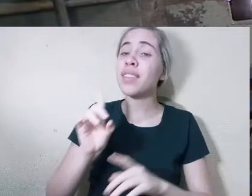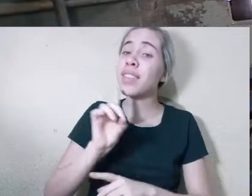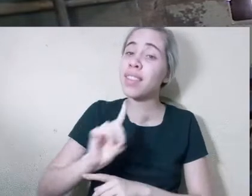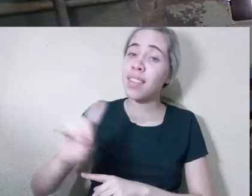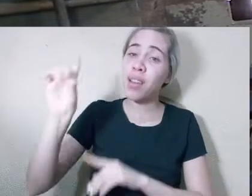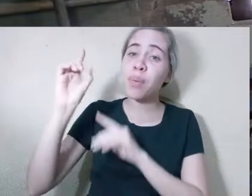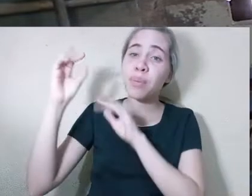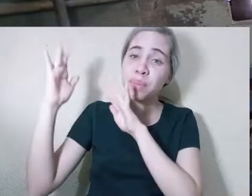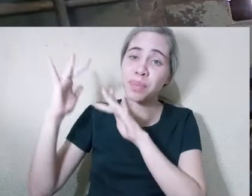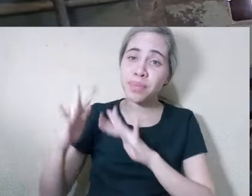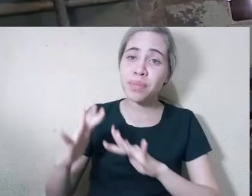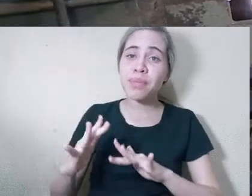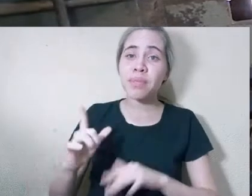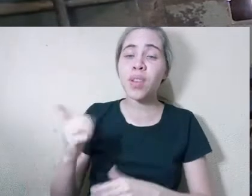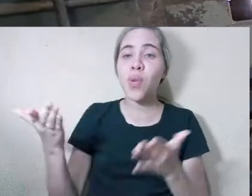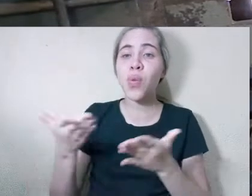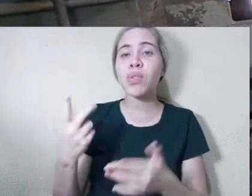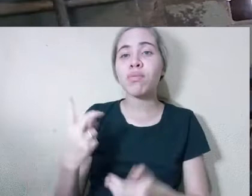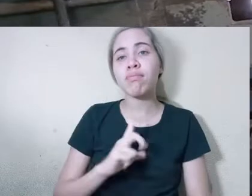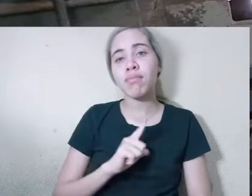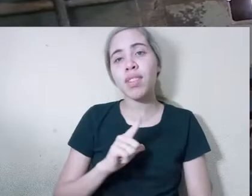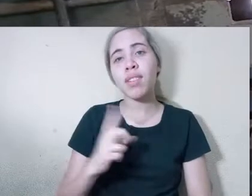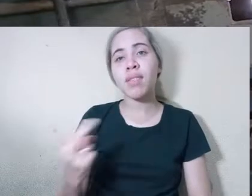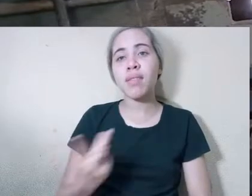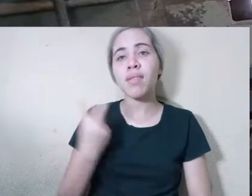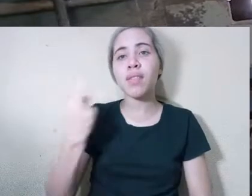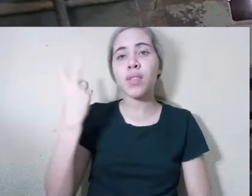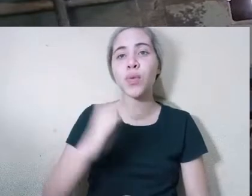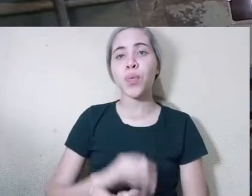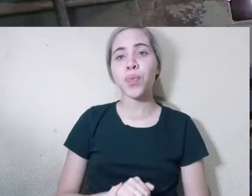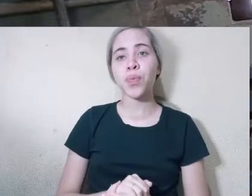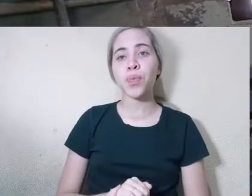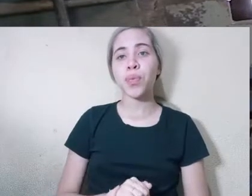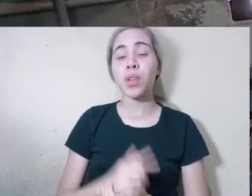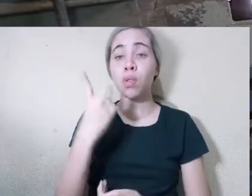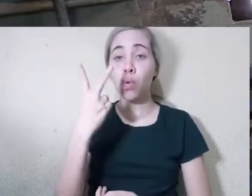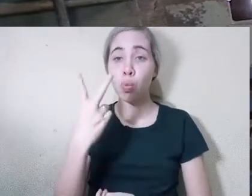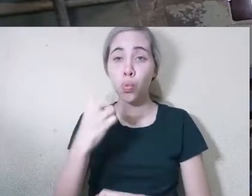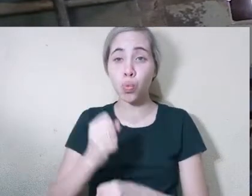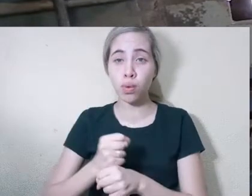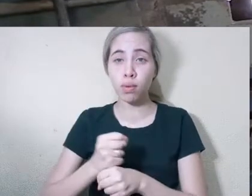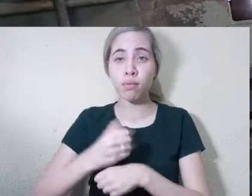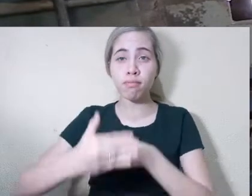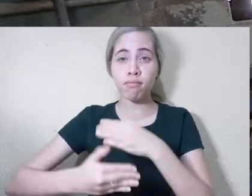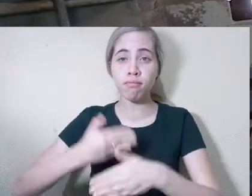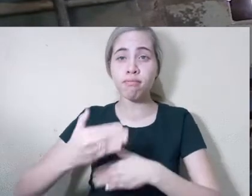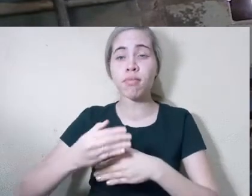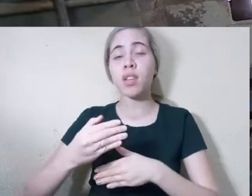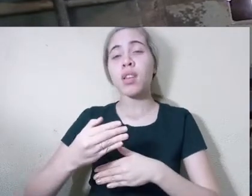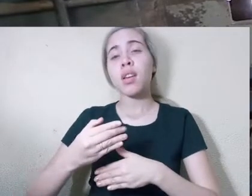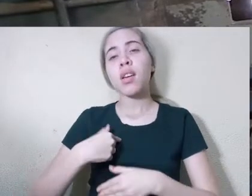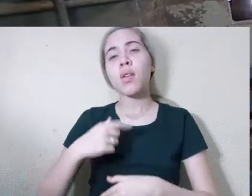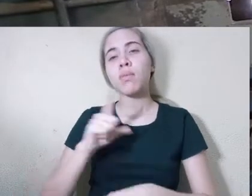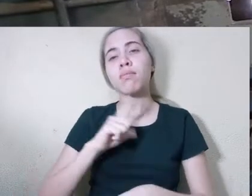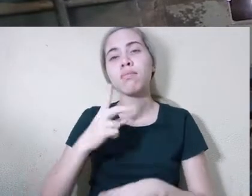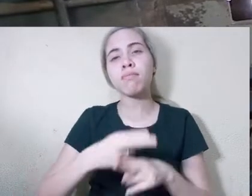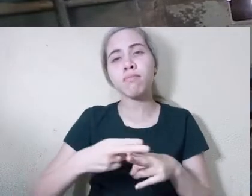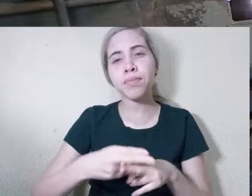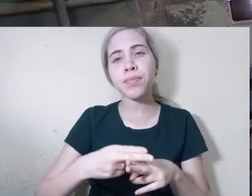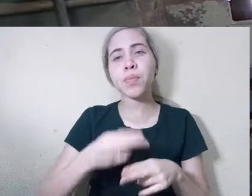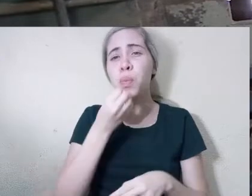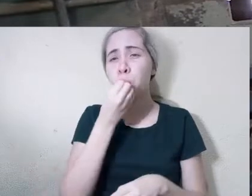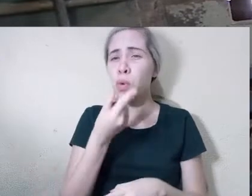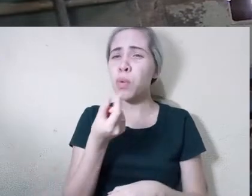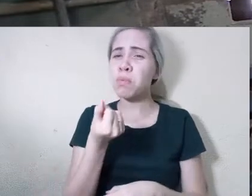a Deus hoje já estão bem valorizadas. Eu apenas com 2 anos de hotelaria, né? Sim. Já vendo facas,